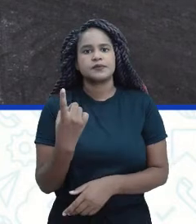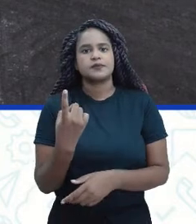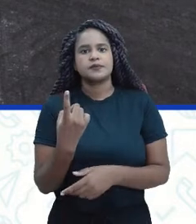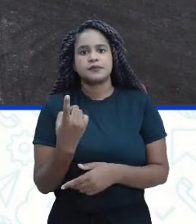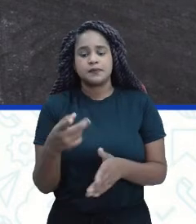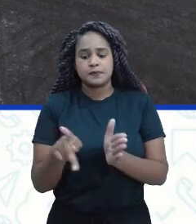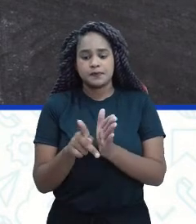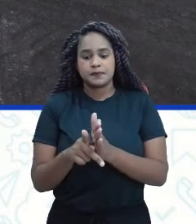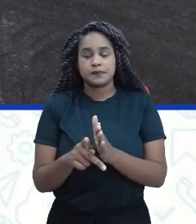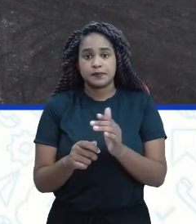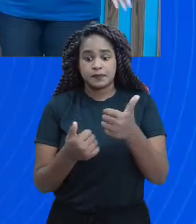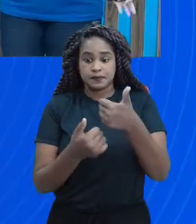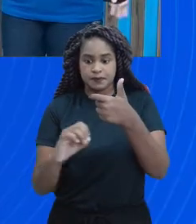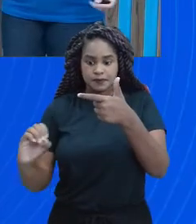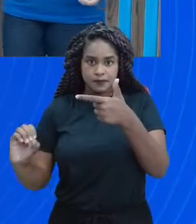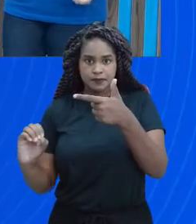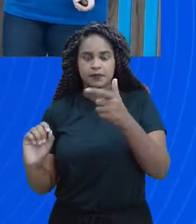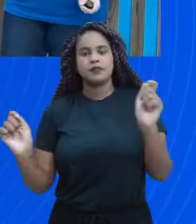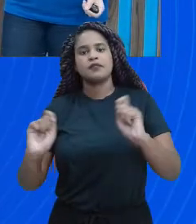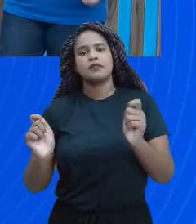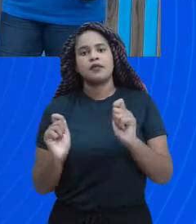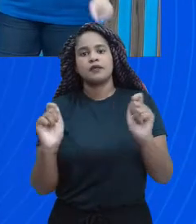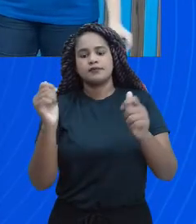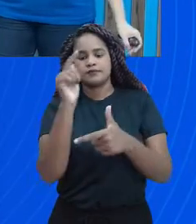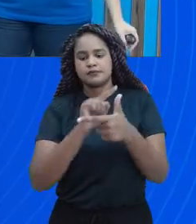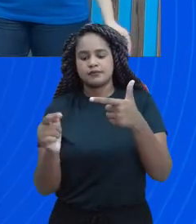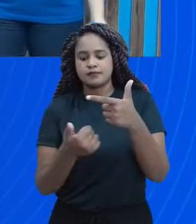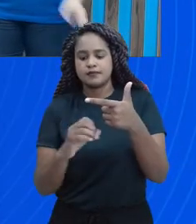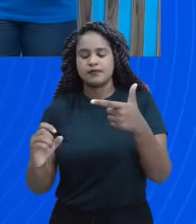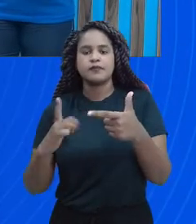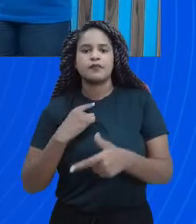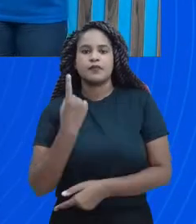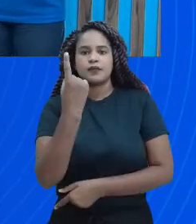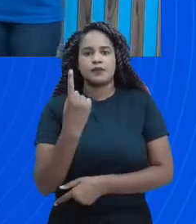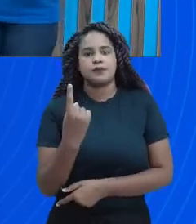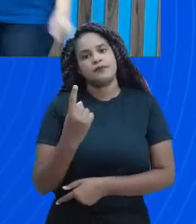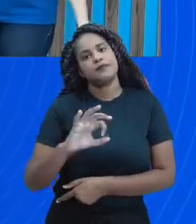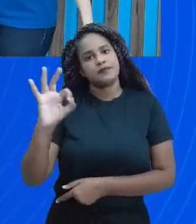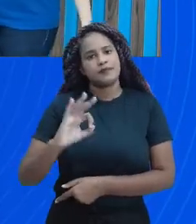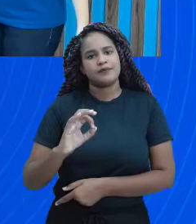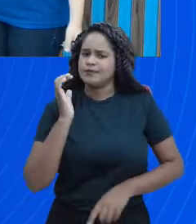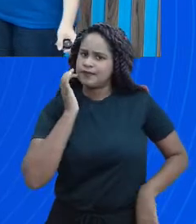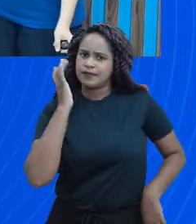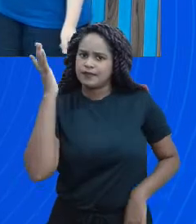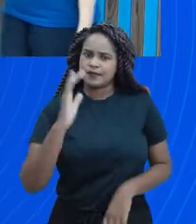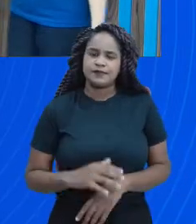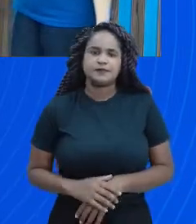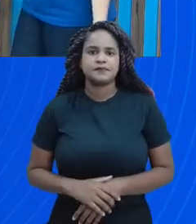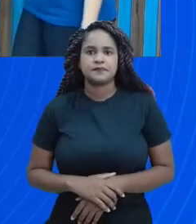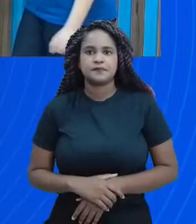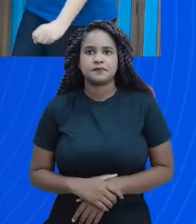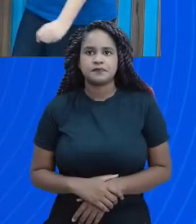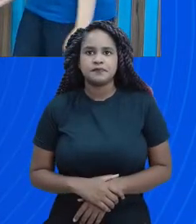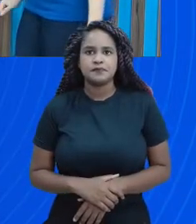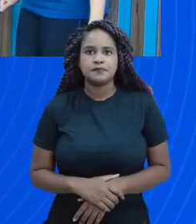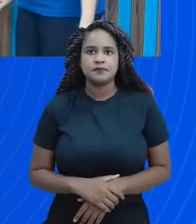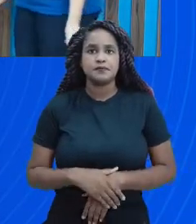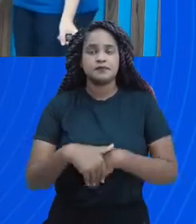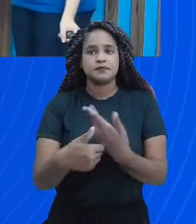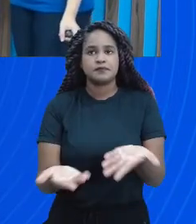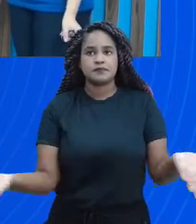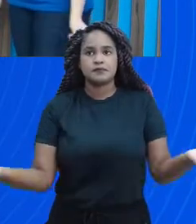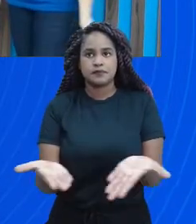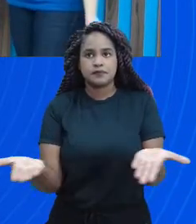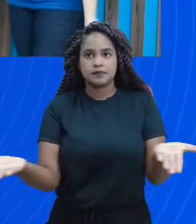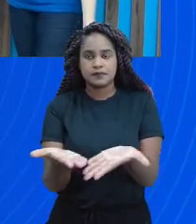basta dividir aí para 100 e a gente vai ter esse 1%. Essa daí é bem tranquila da gente observar. Vamos ver uma